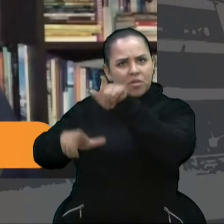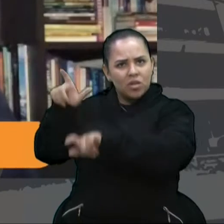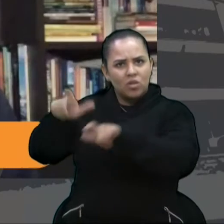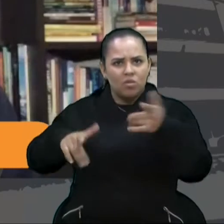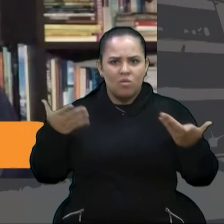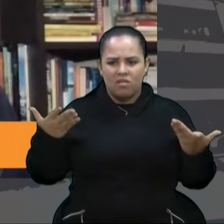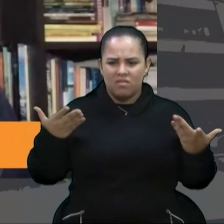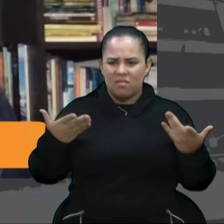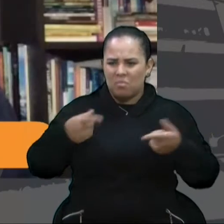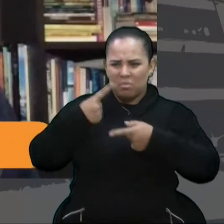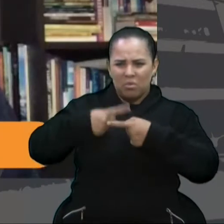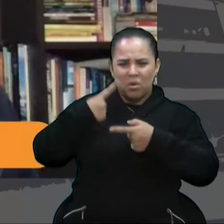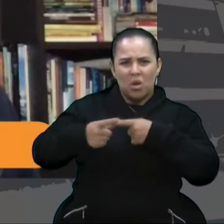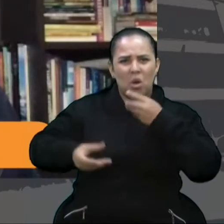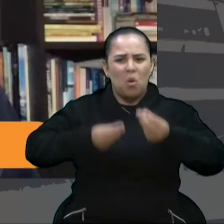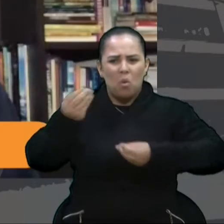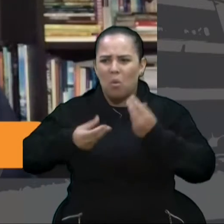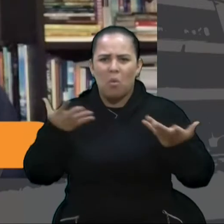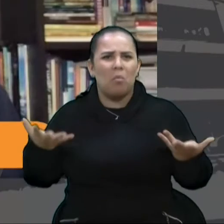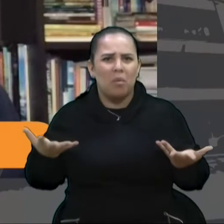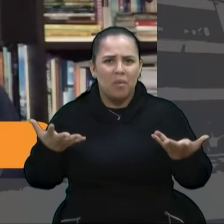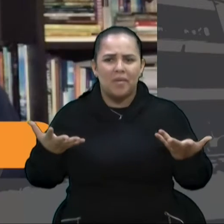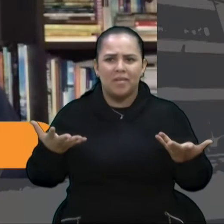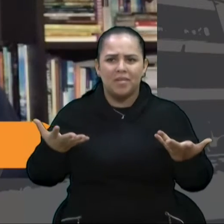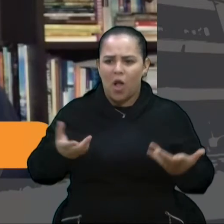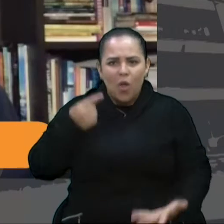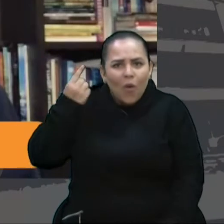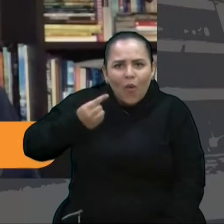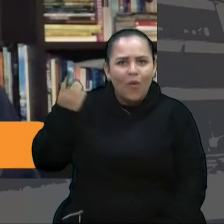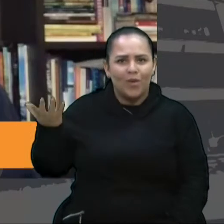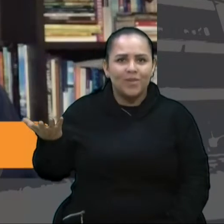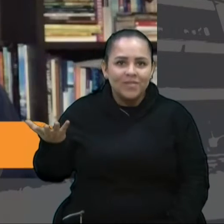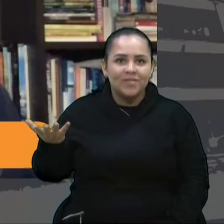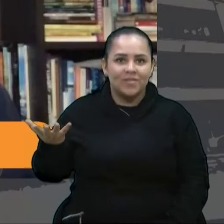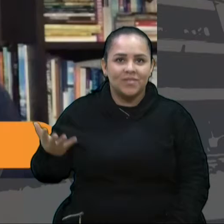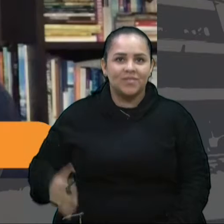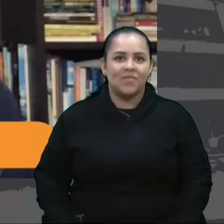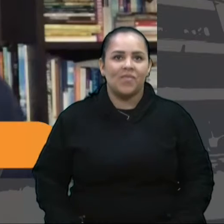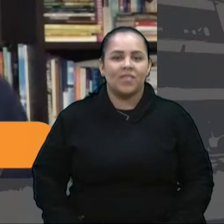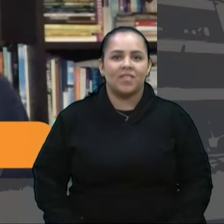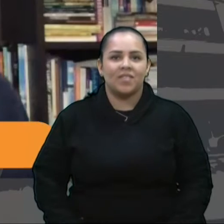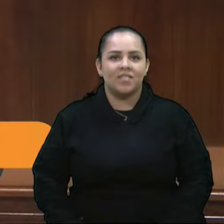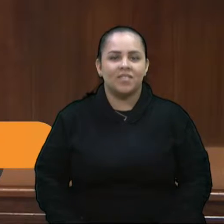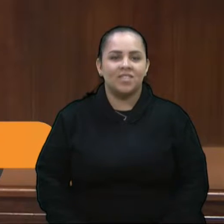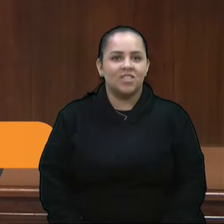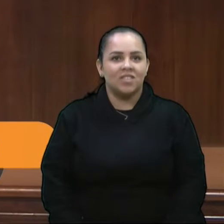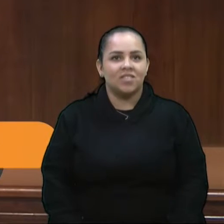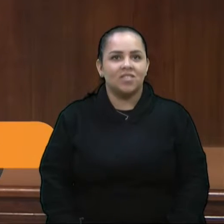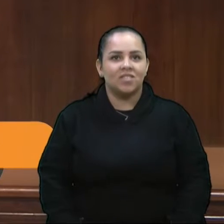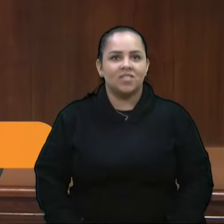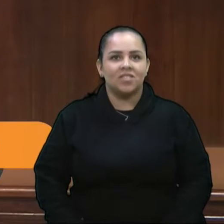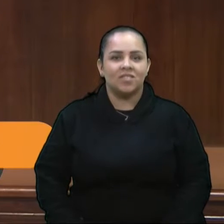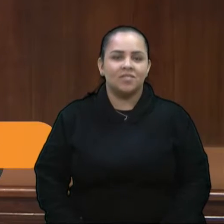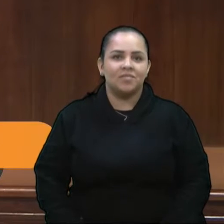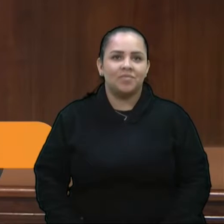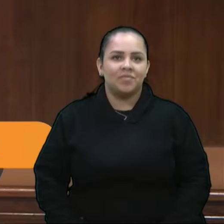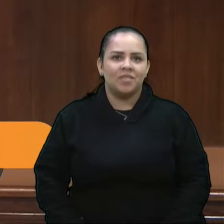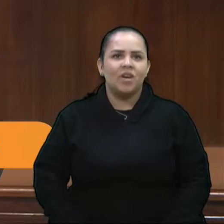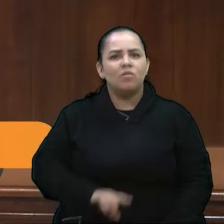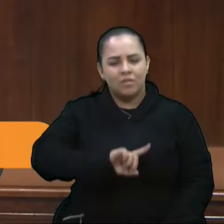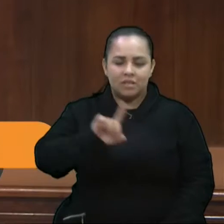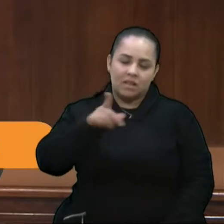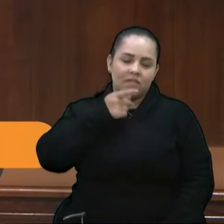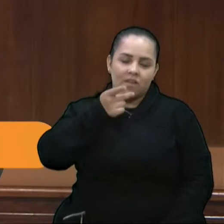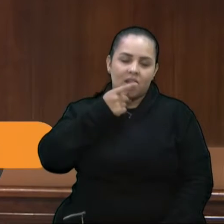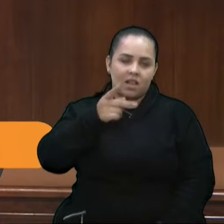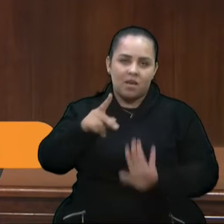Como assim? Que maluquice é essa? É. Aliás, Alexandre, já que você cita como um comentarista